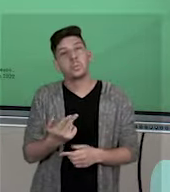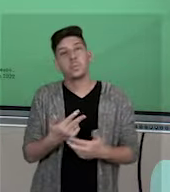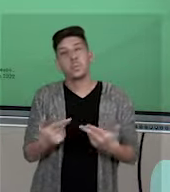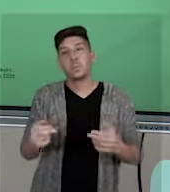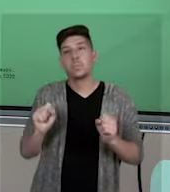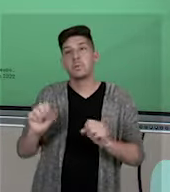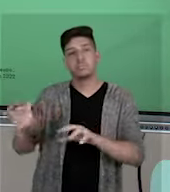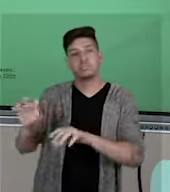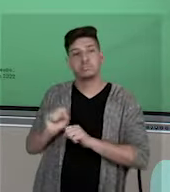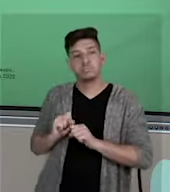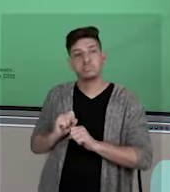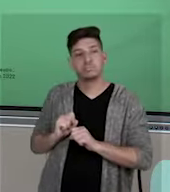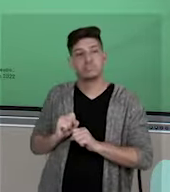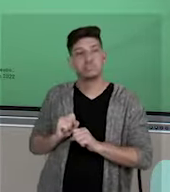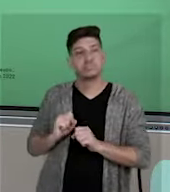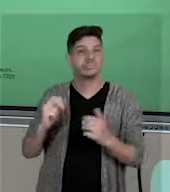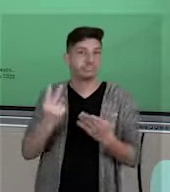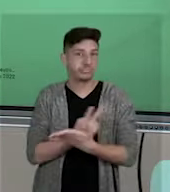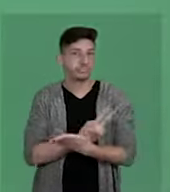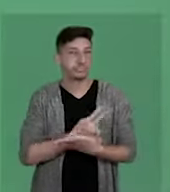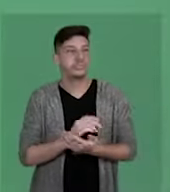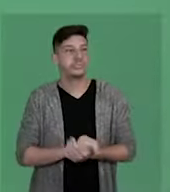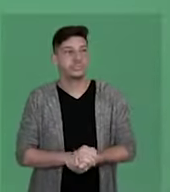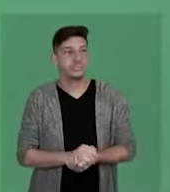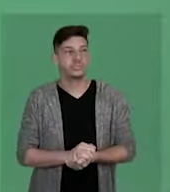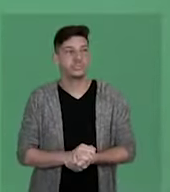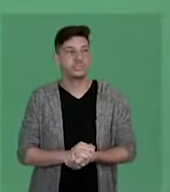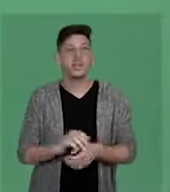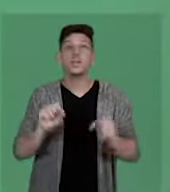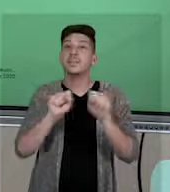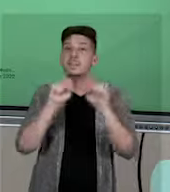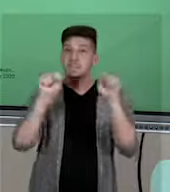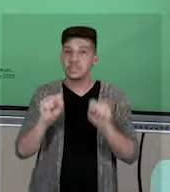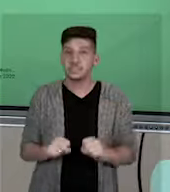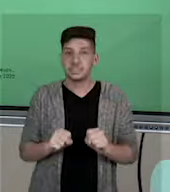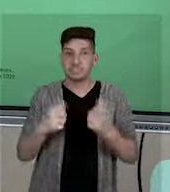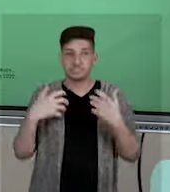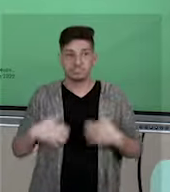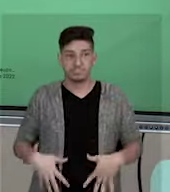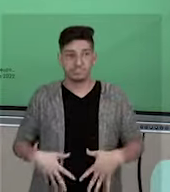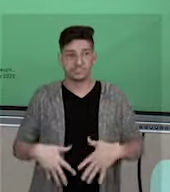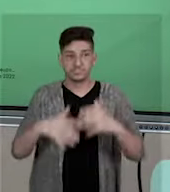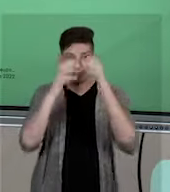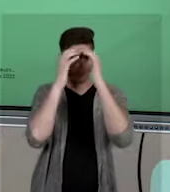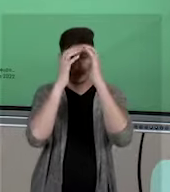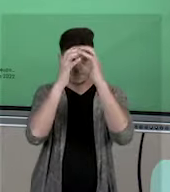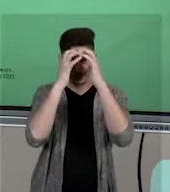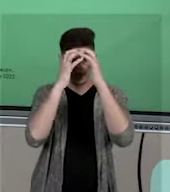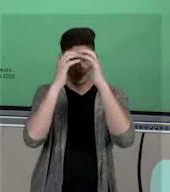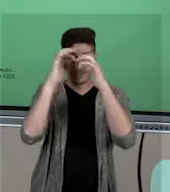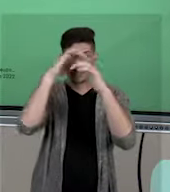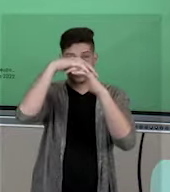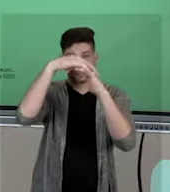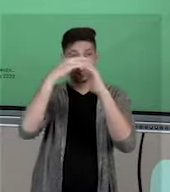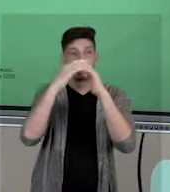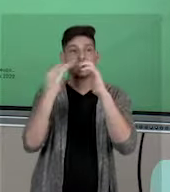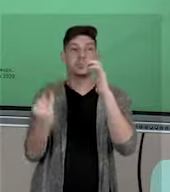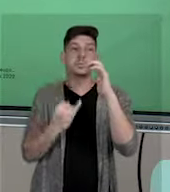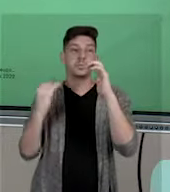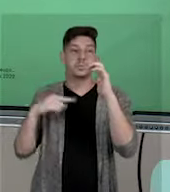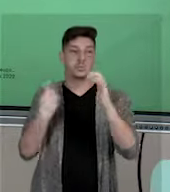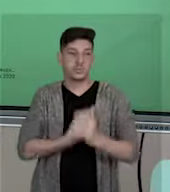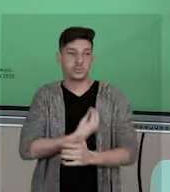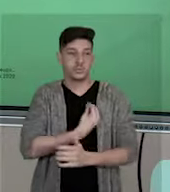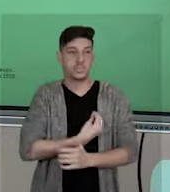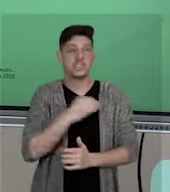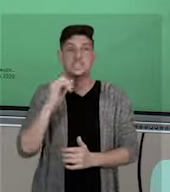contaminar, alguma coisa que nos ocorra. A parte do sistema nervoso dentro da caixa craniana é com certeza fundamental para a nossa sobrevivência. Se a gente tiver